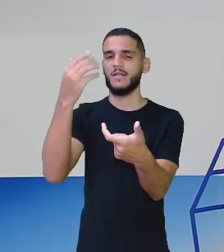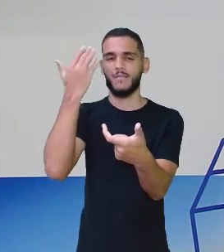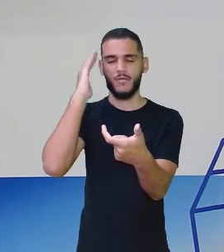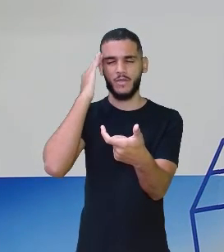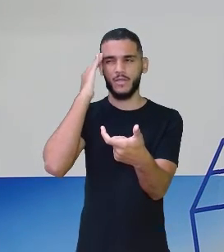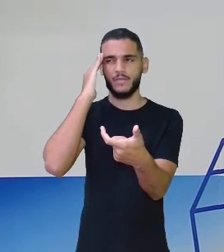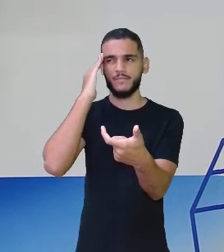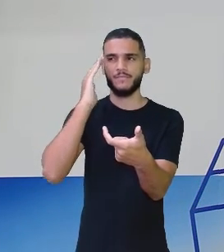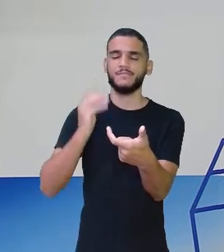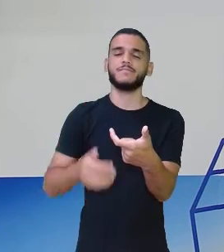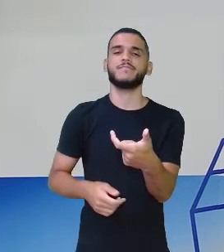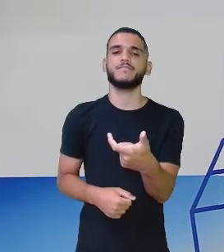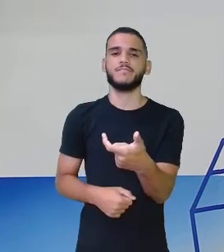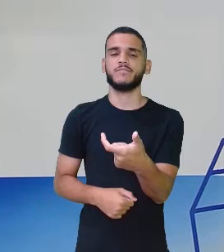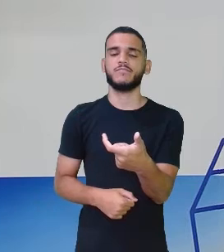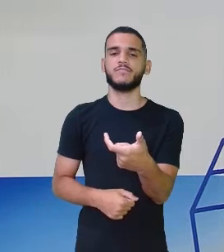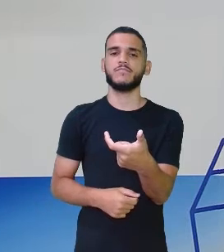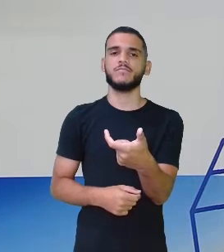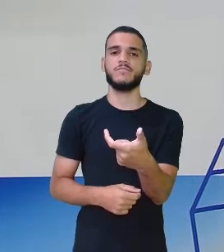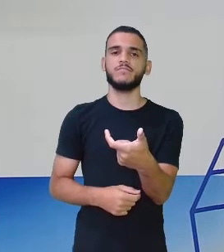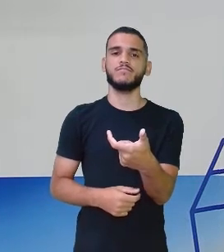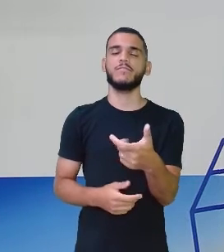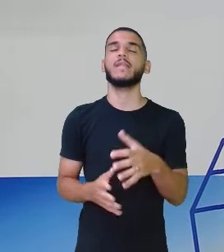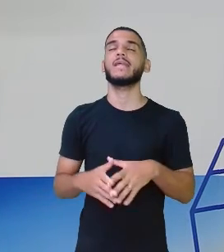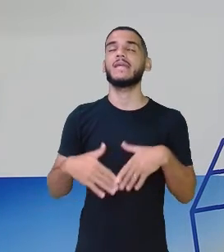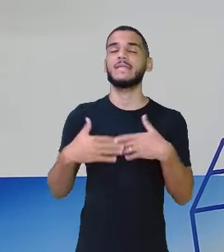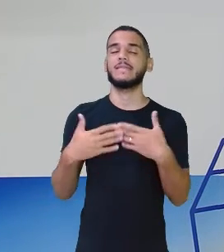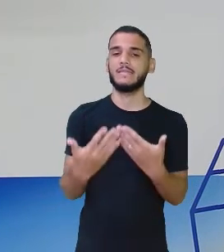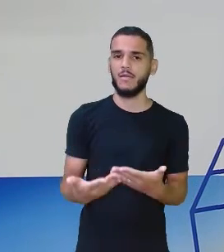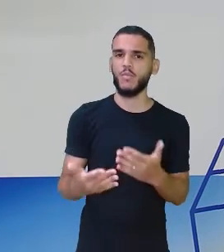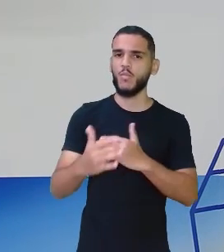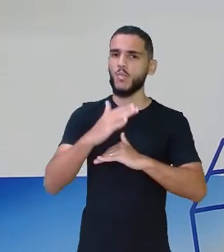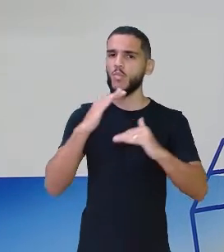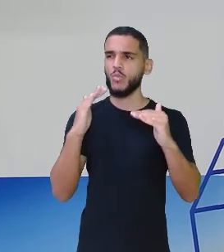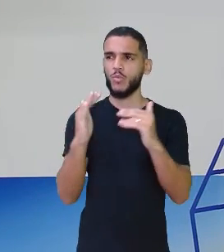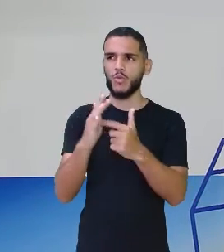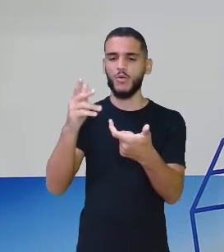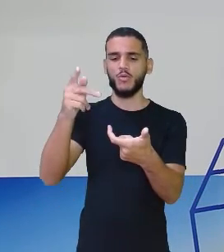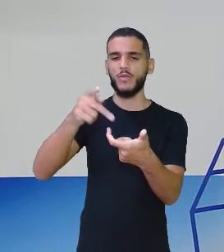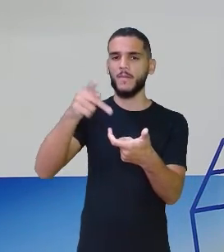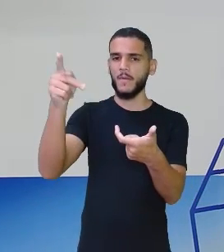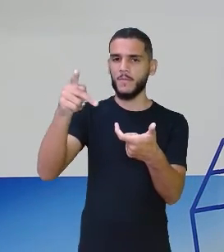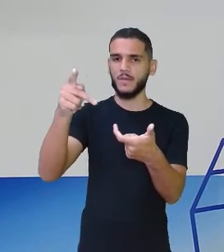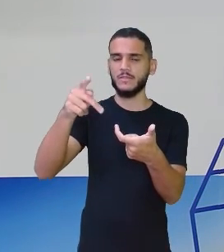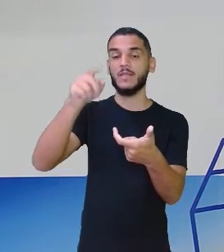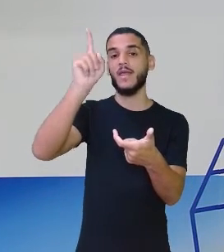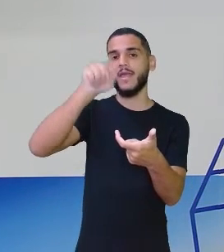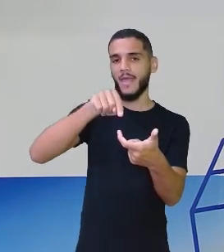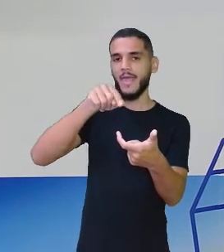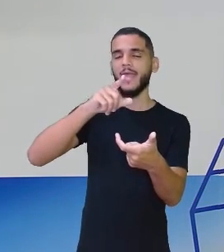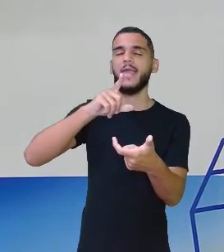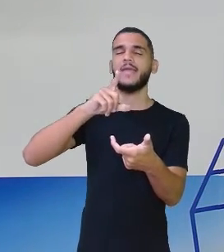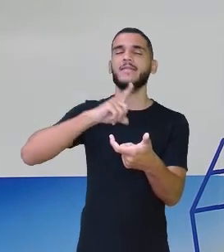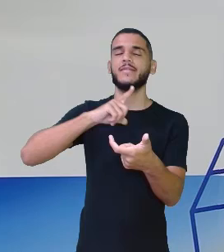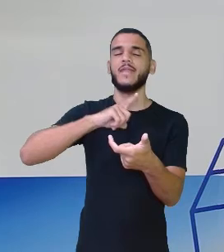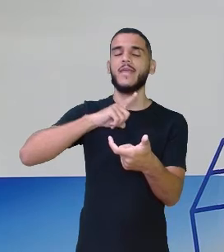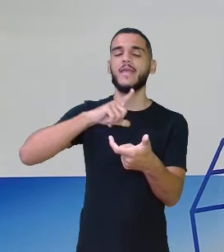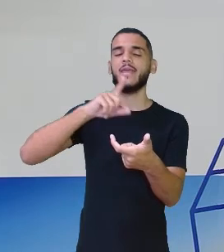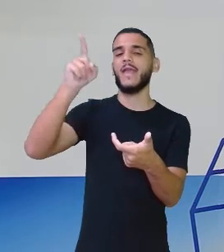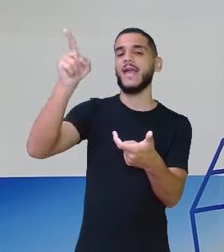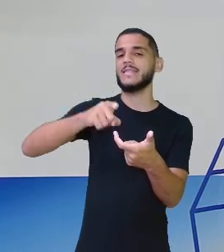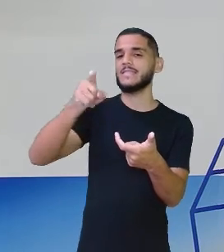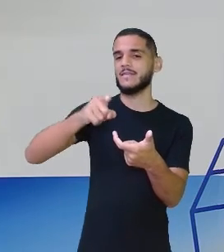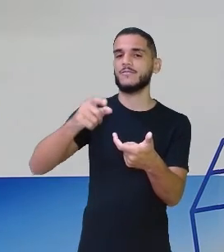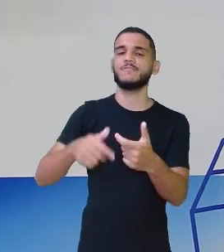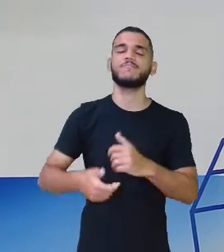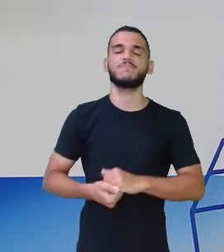A terceira sílaba, detalhe. Todas as proparoxítonas são acentuadas. Tranquilo? Fica a dica aí